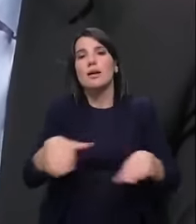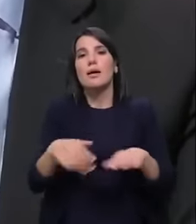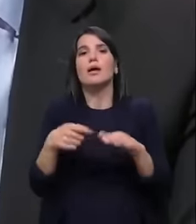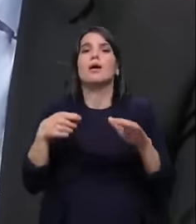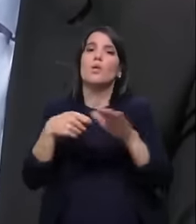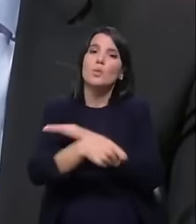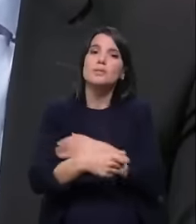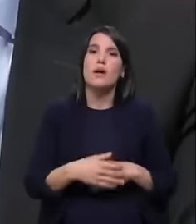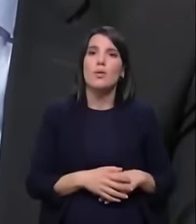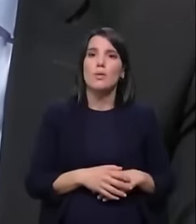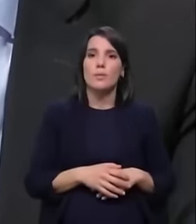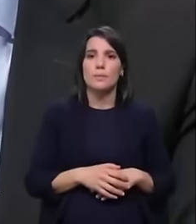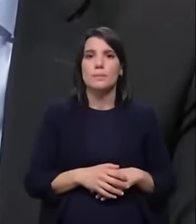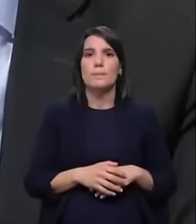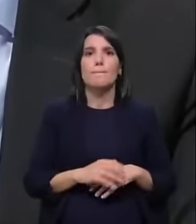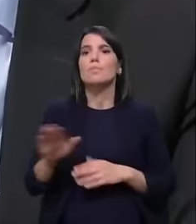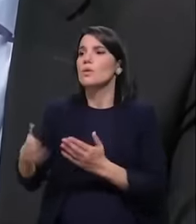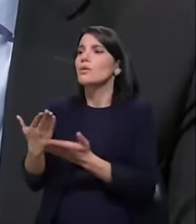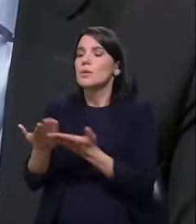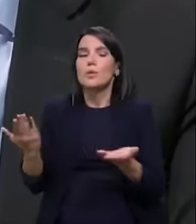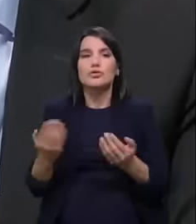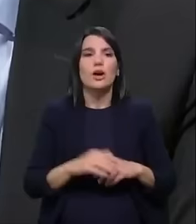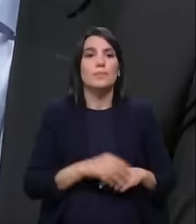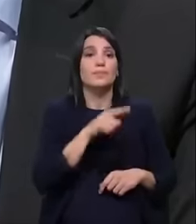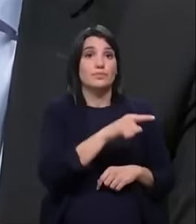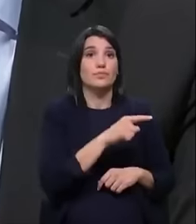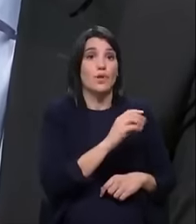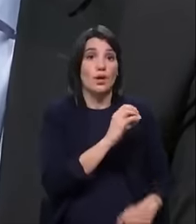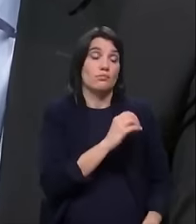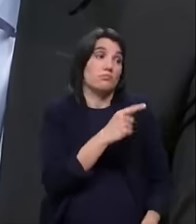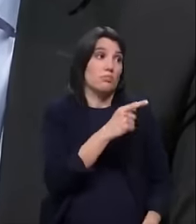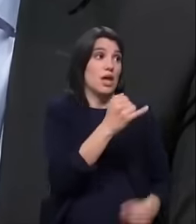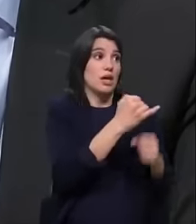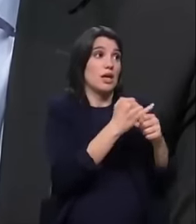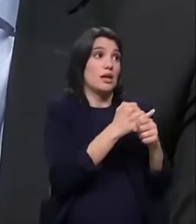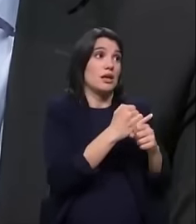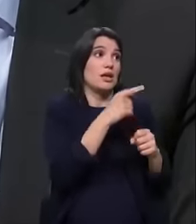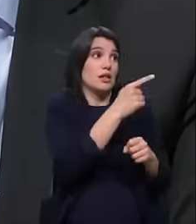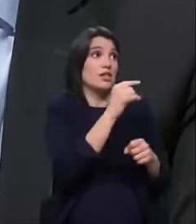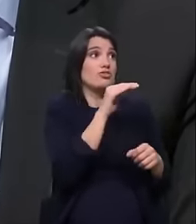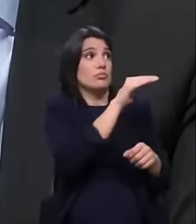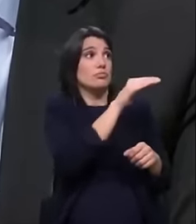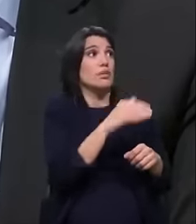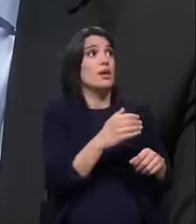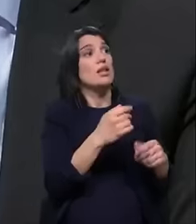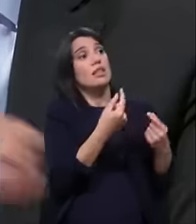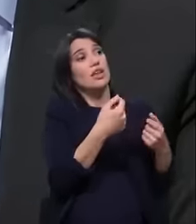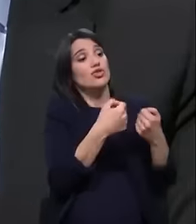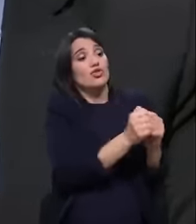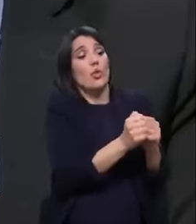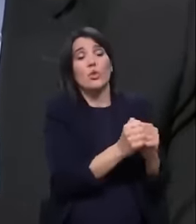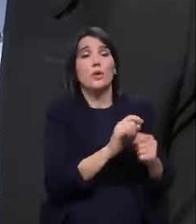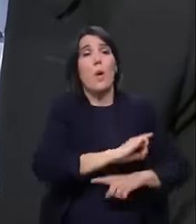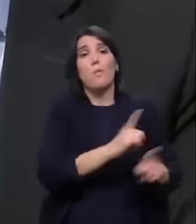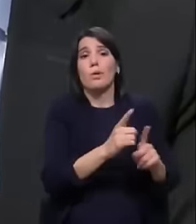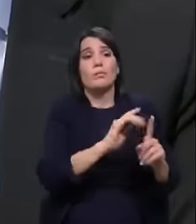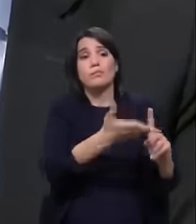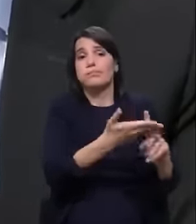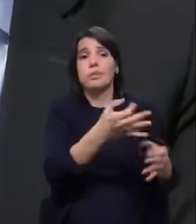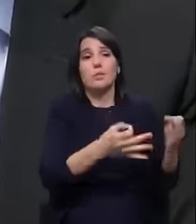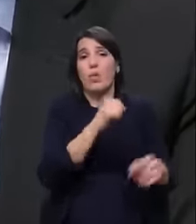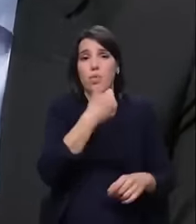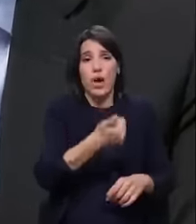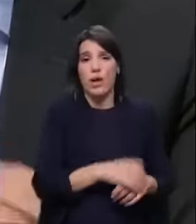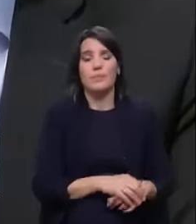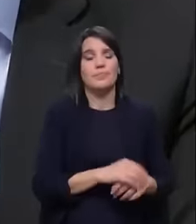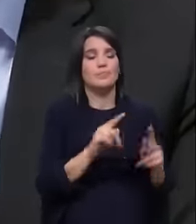Deixa-me terminar. Qual é a vossa proposta? Offshores, que o Chega defende e que são a forma de esconder dinheiro e que impedem condenação à corrupção. O Chega não defende offshores.